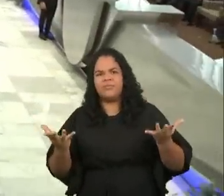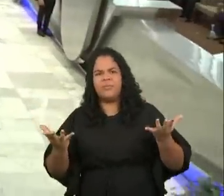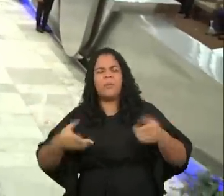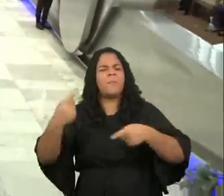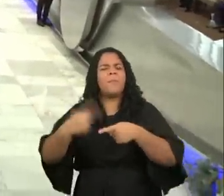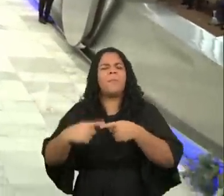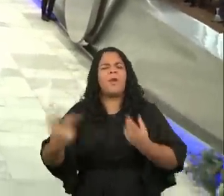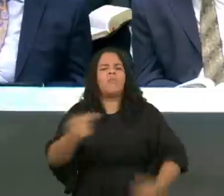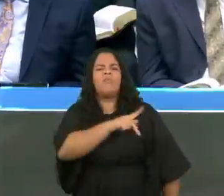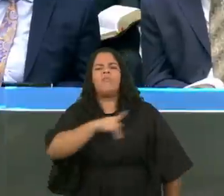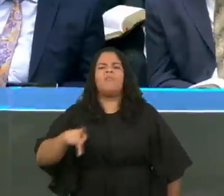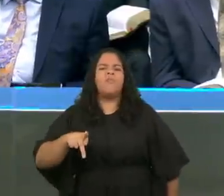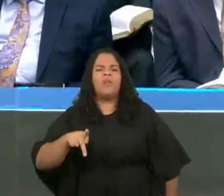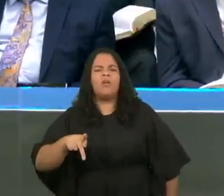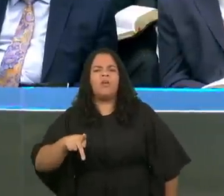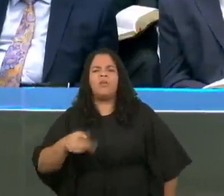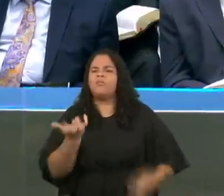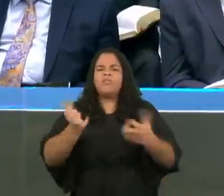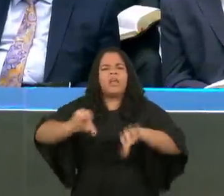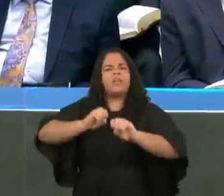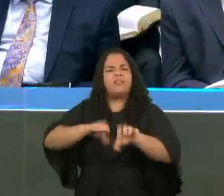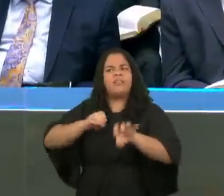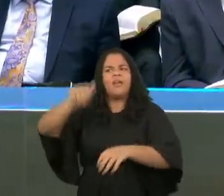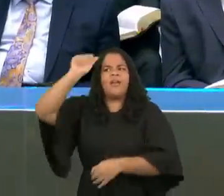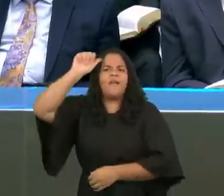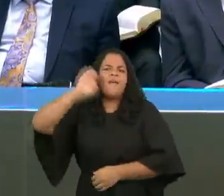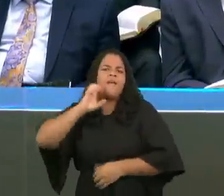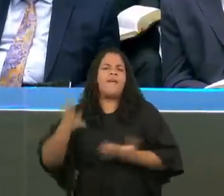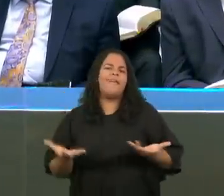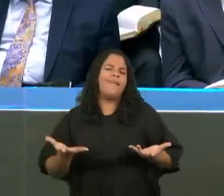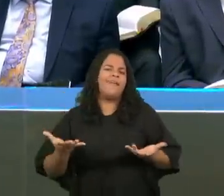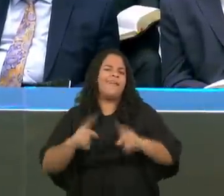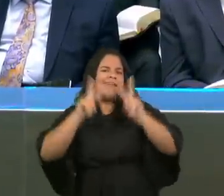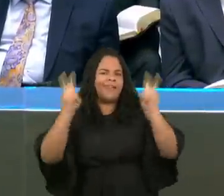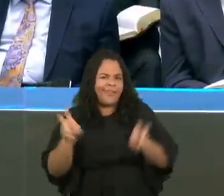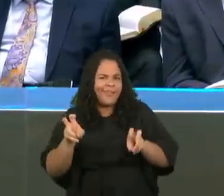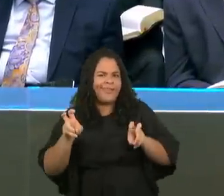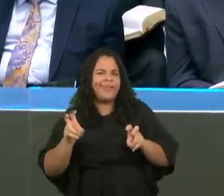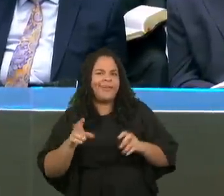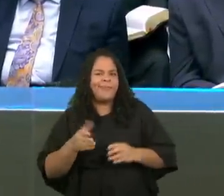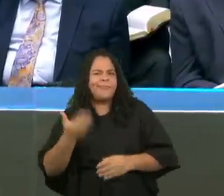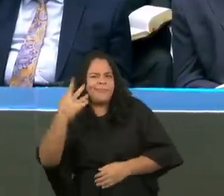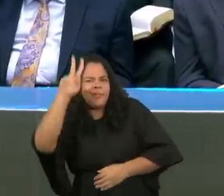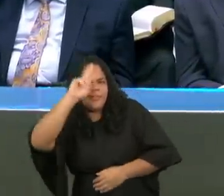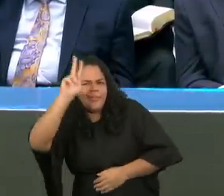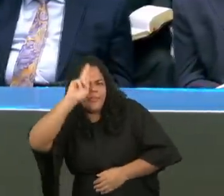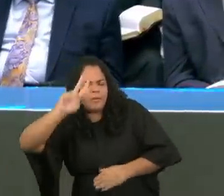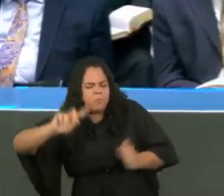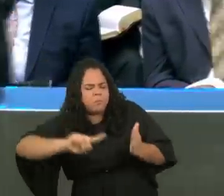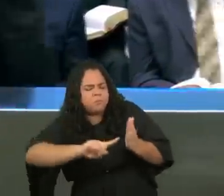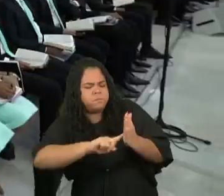isso, professor? O Eva mitocondrial, o corpúsculo de Barr. Cadê